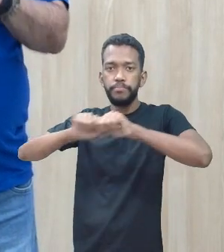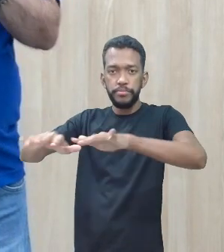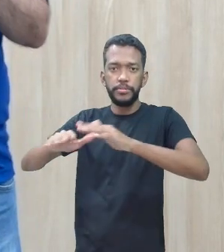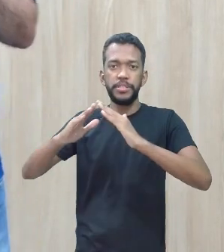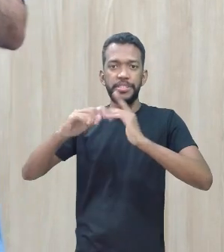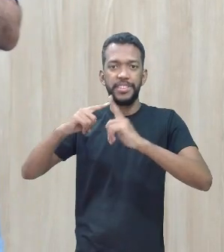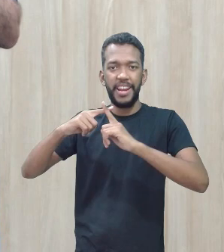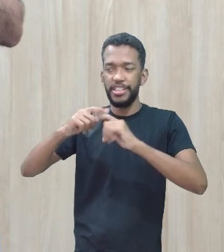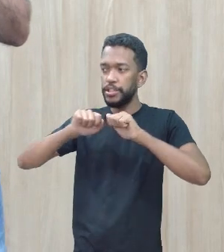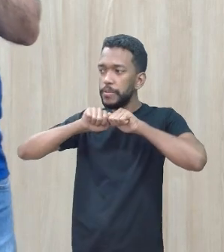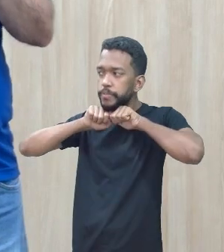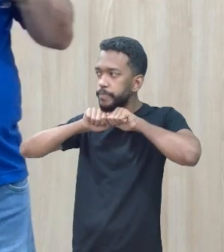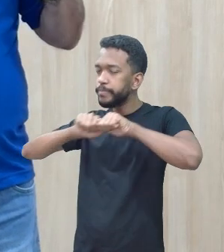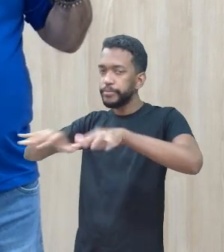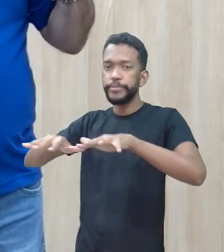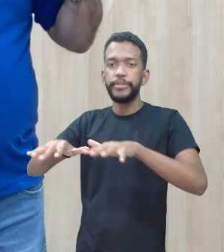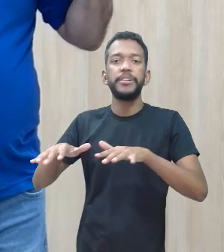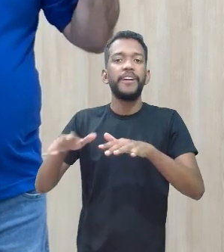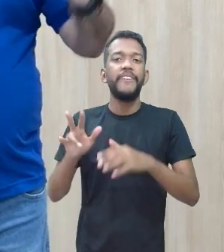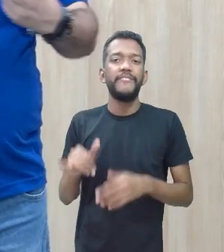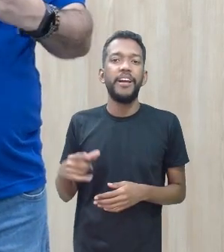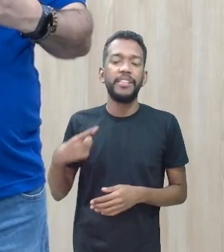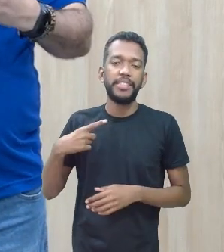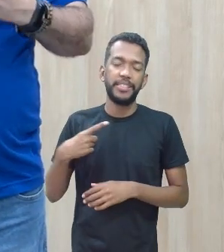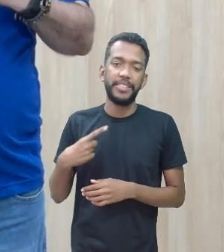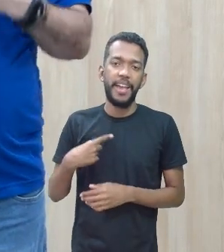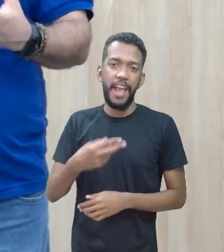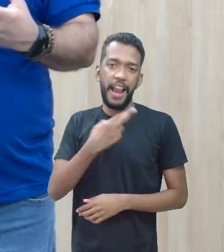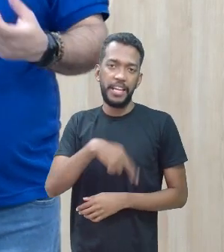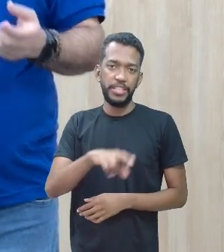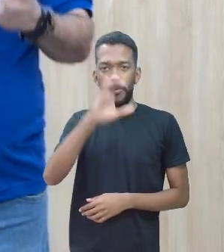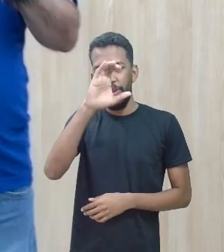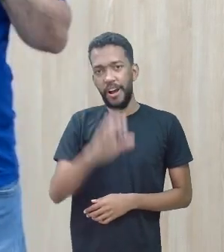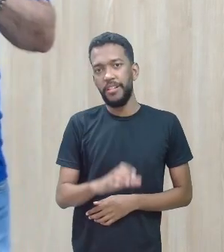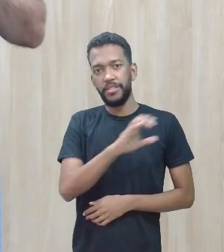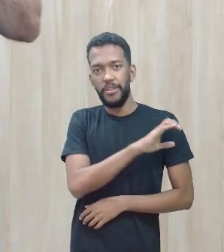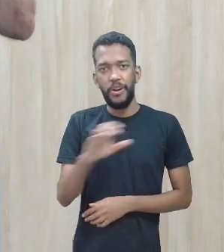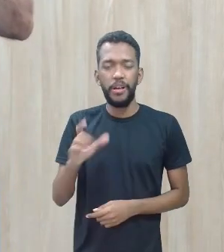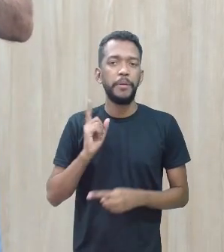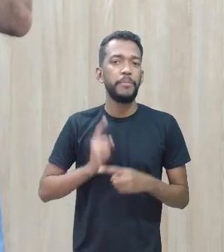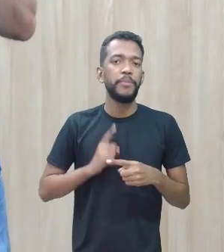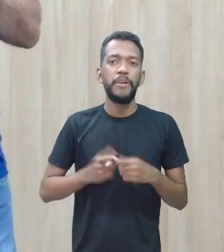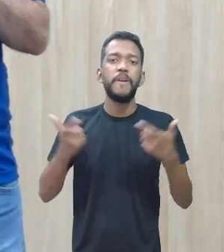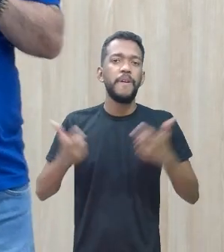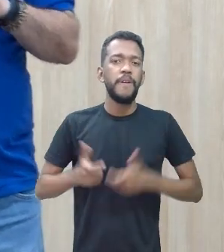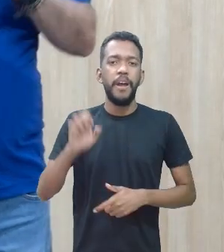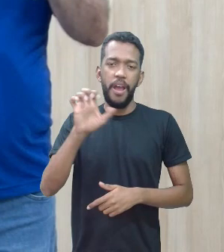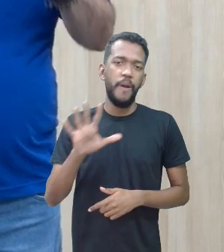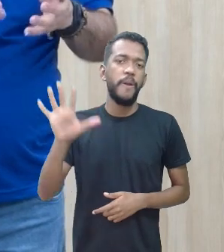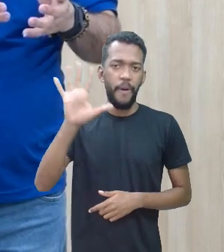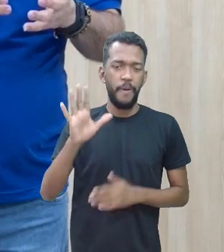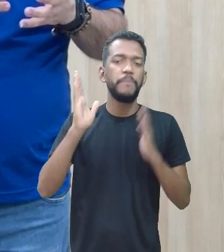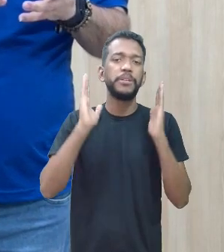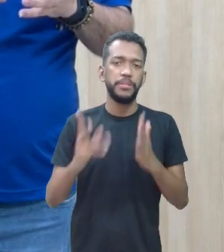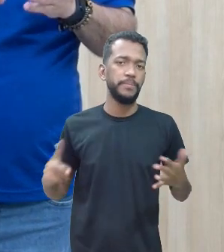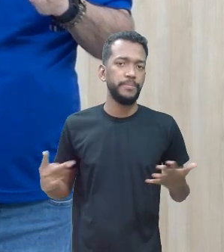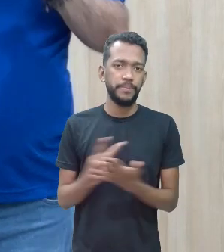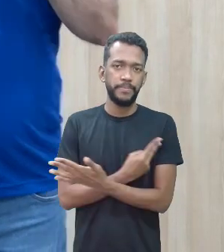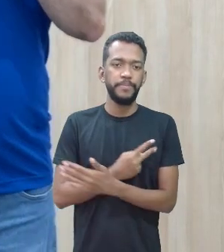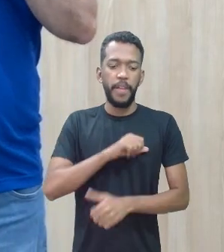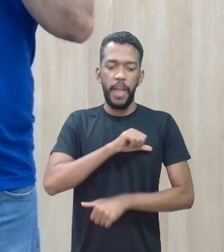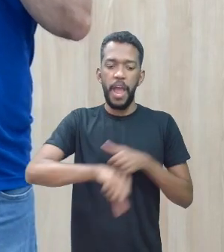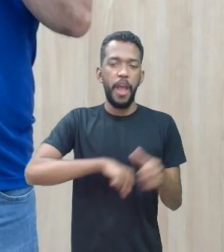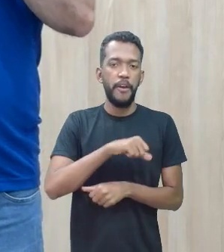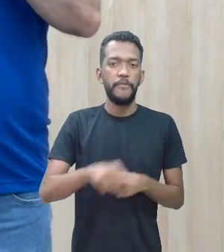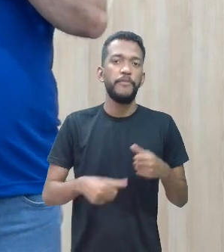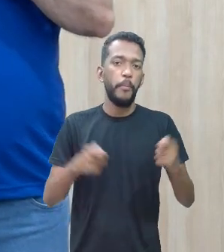evangelização para levar, né, a religião católica, porque na Europa havia ocorrido a reforma protestante